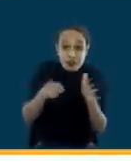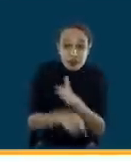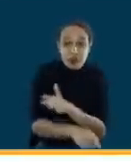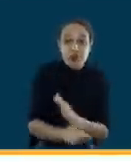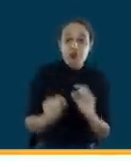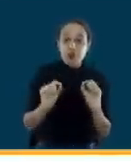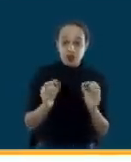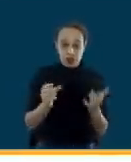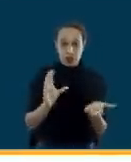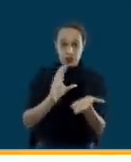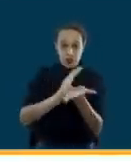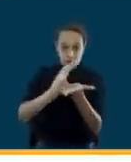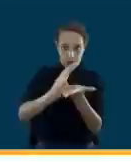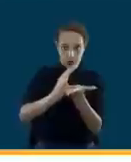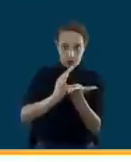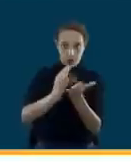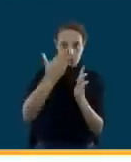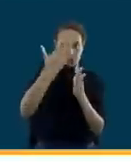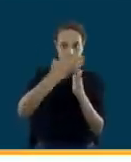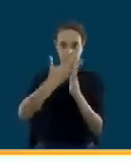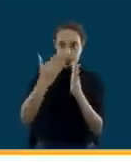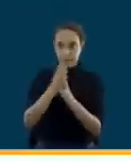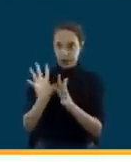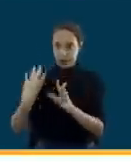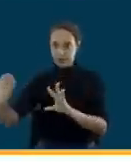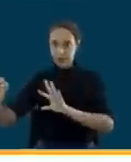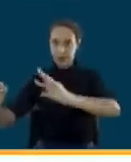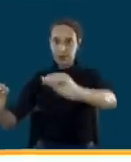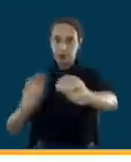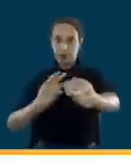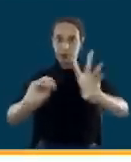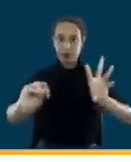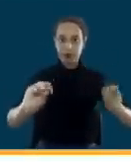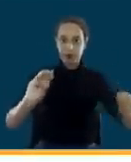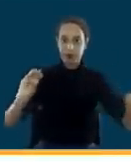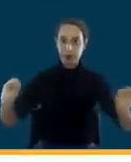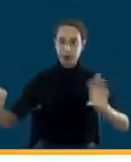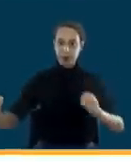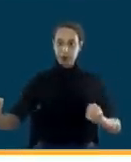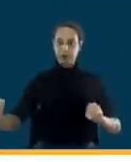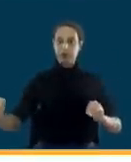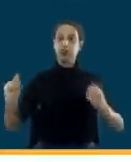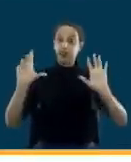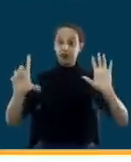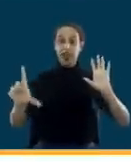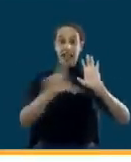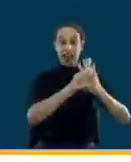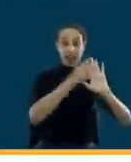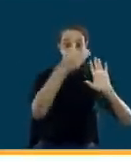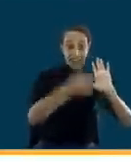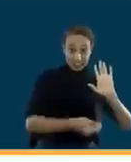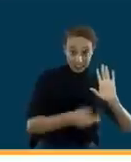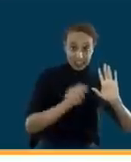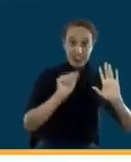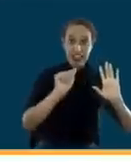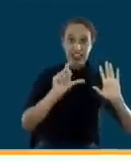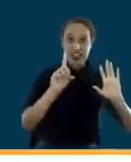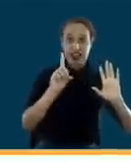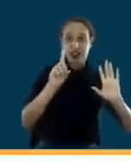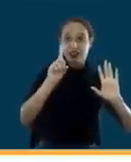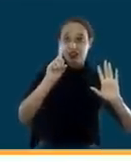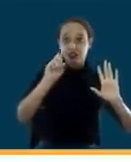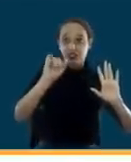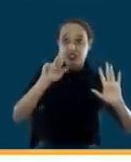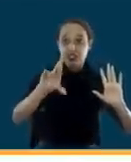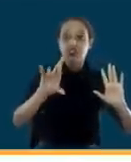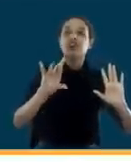recursos federais. E o que a Lei Aldir Blanc vem fazer? Ela olha para o Brasil de uma maneira generosa.